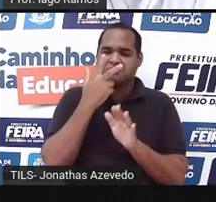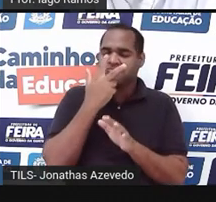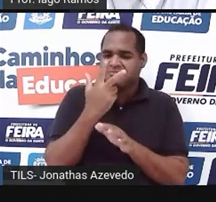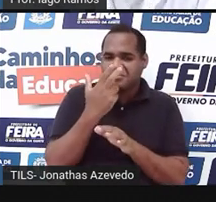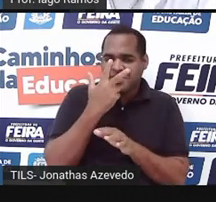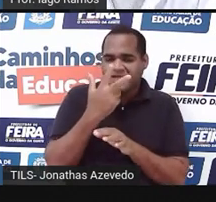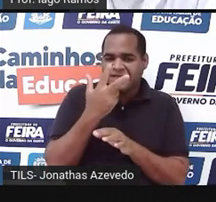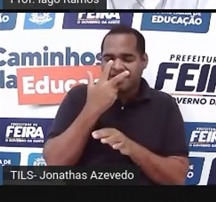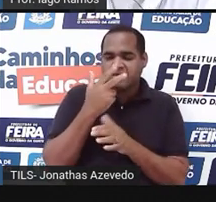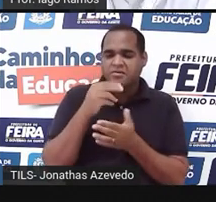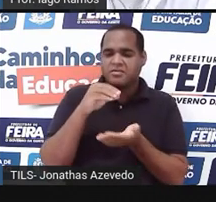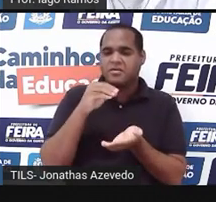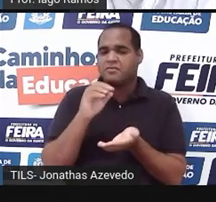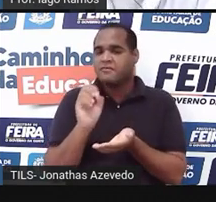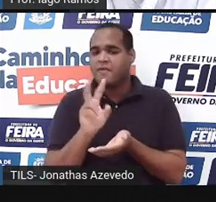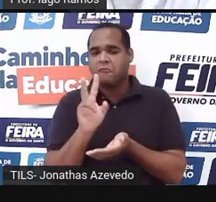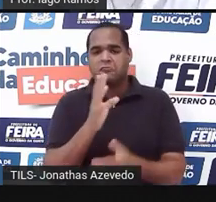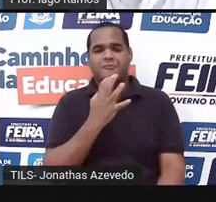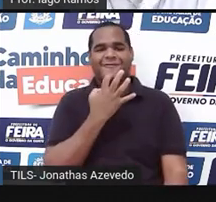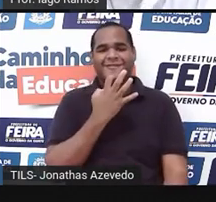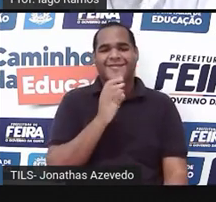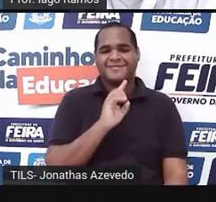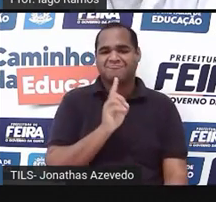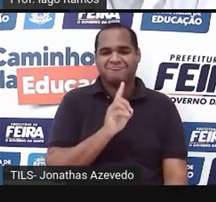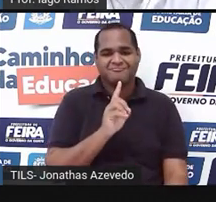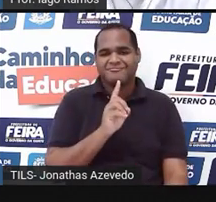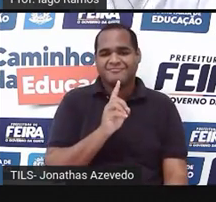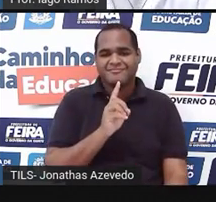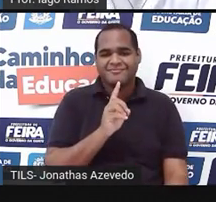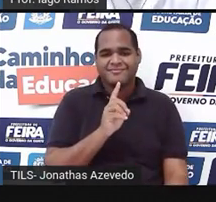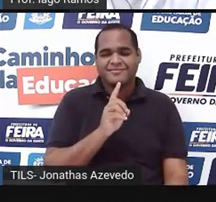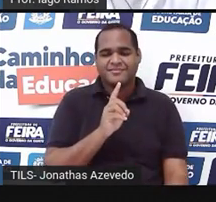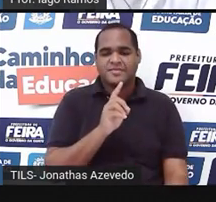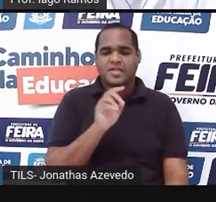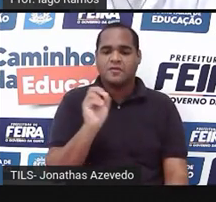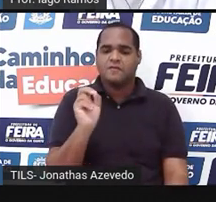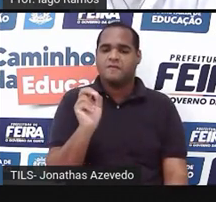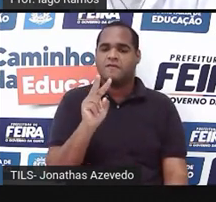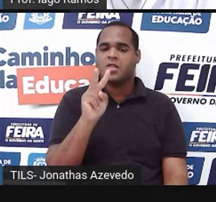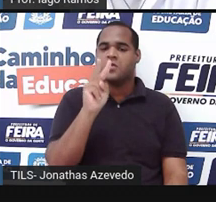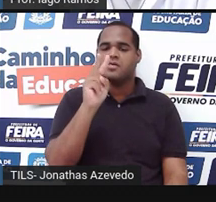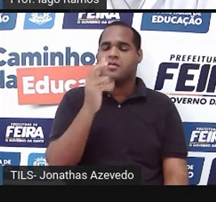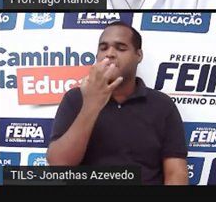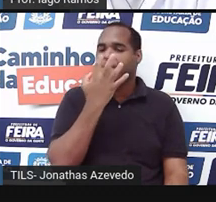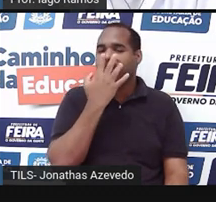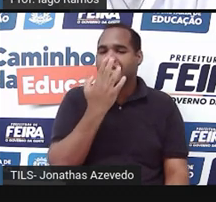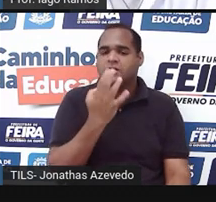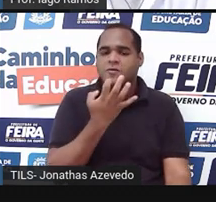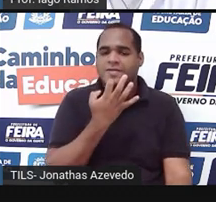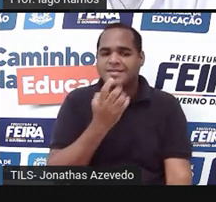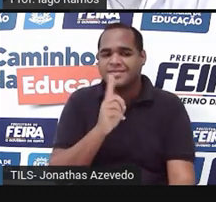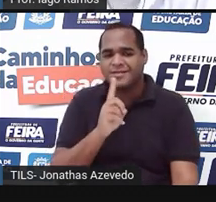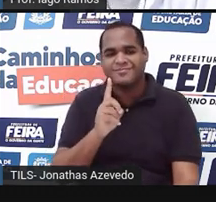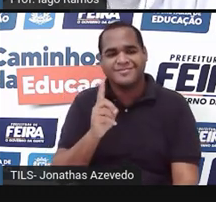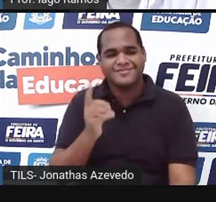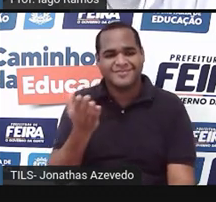combustível é um valor que a gente não conhece é um valor desconhecido